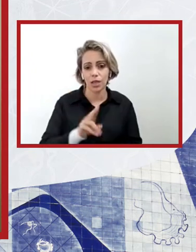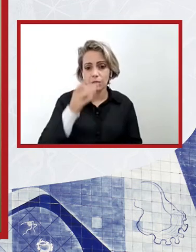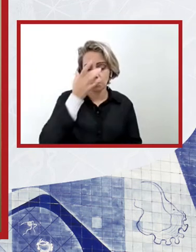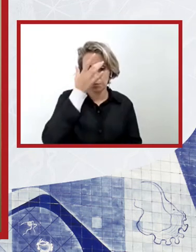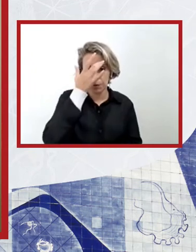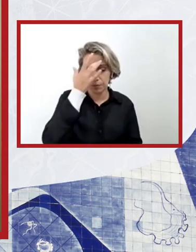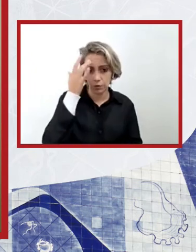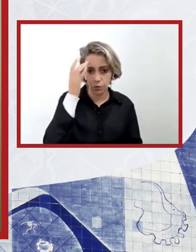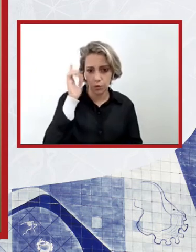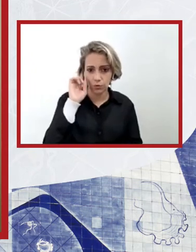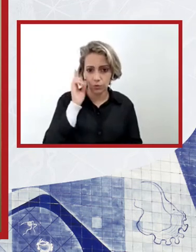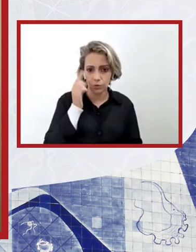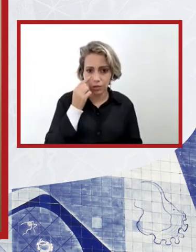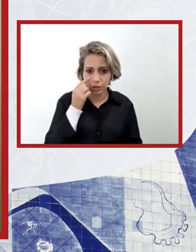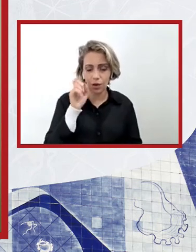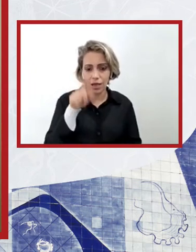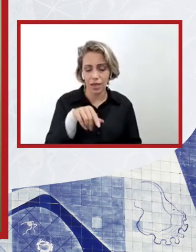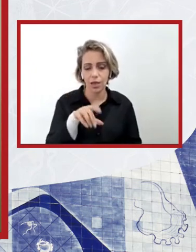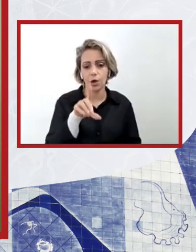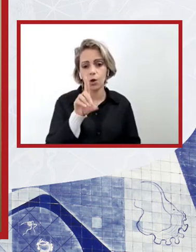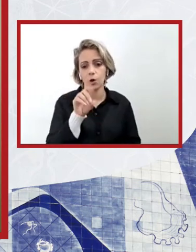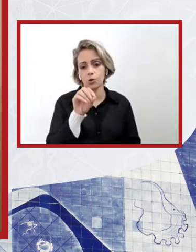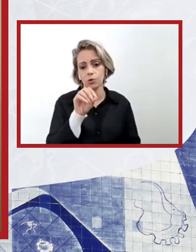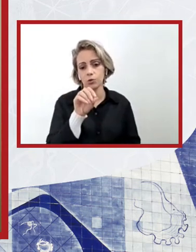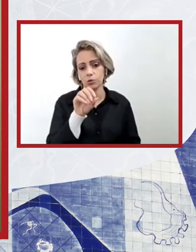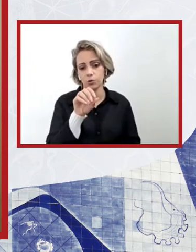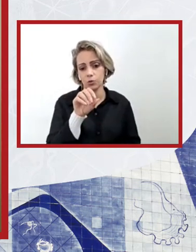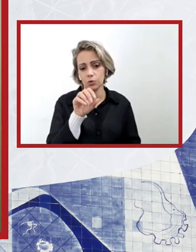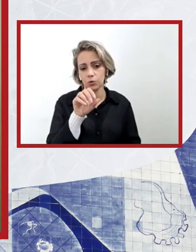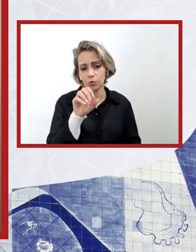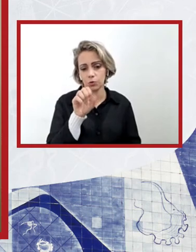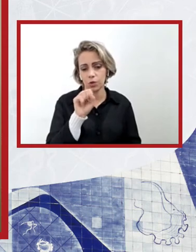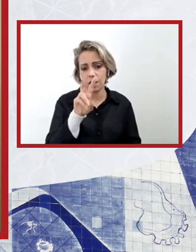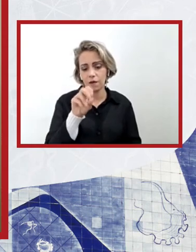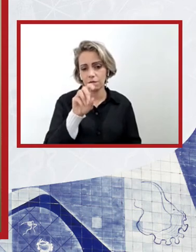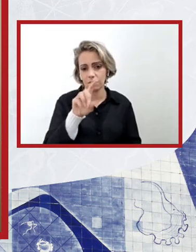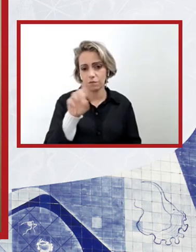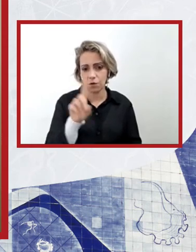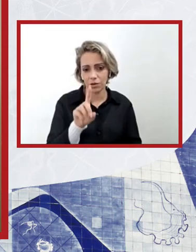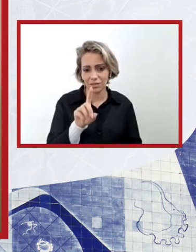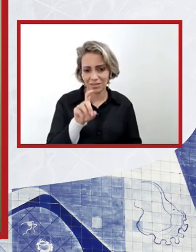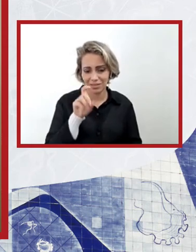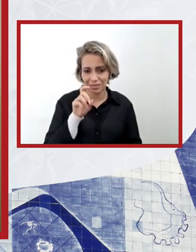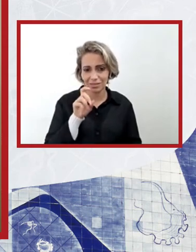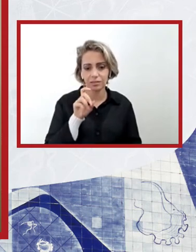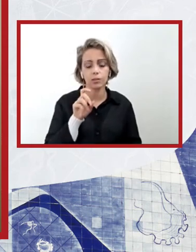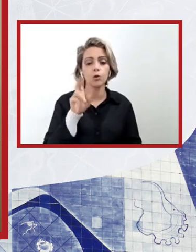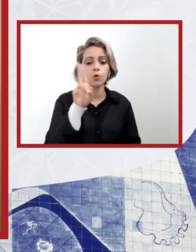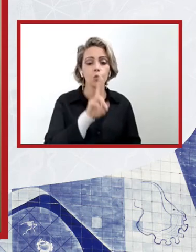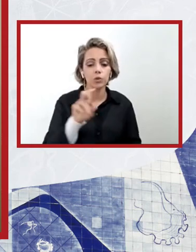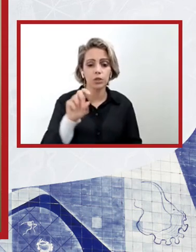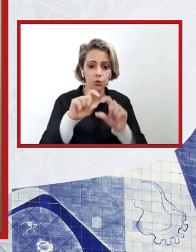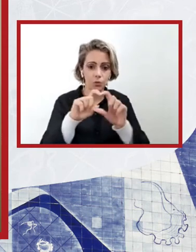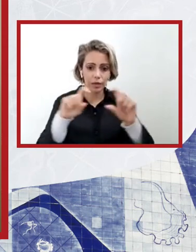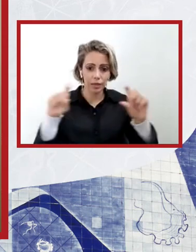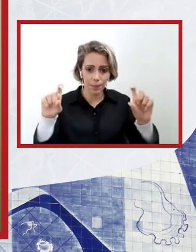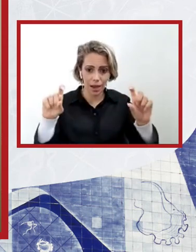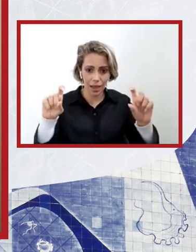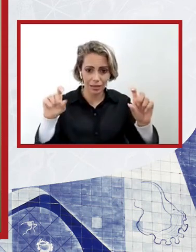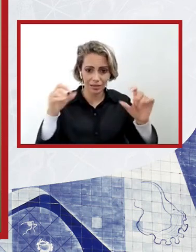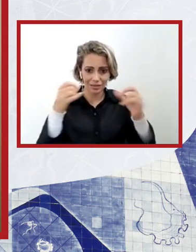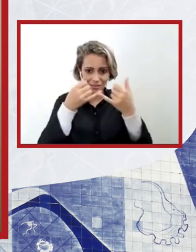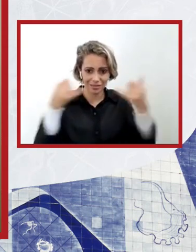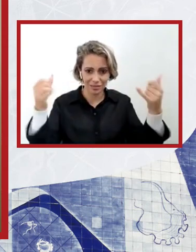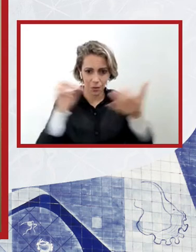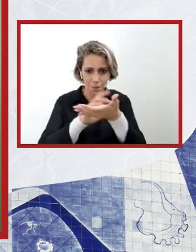né? E aí uma pessoa cega querendo conversar com outras pessoas. Então, a pessoa recebia